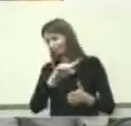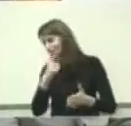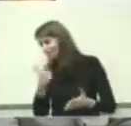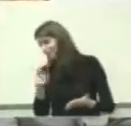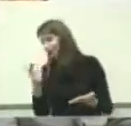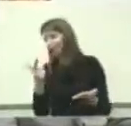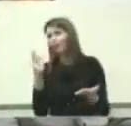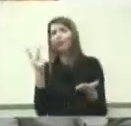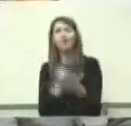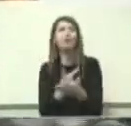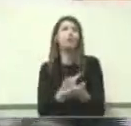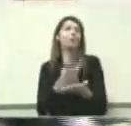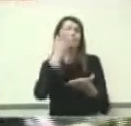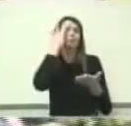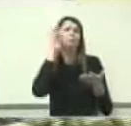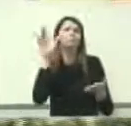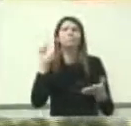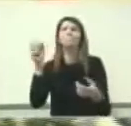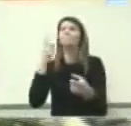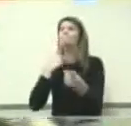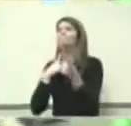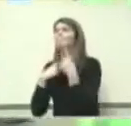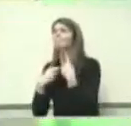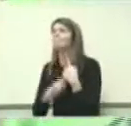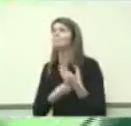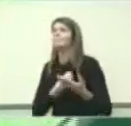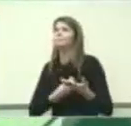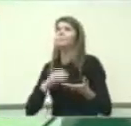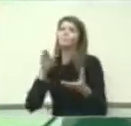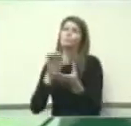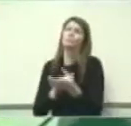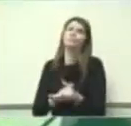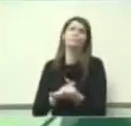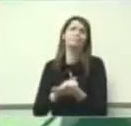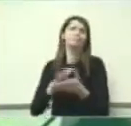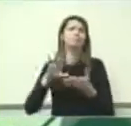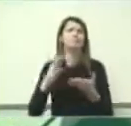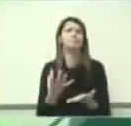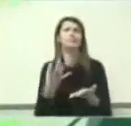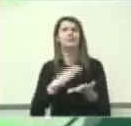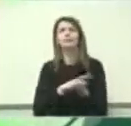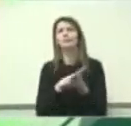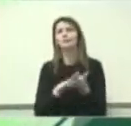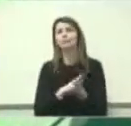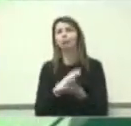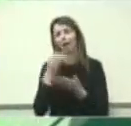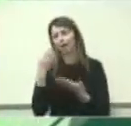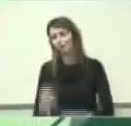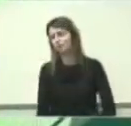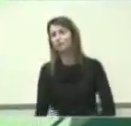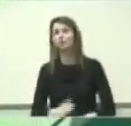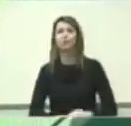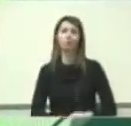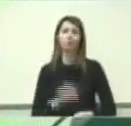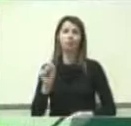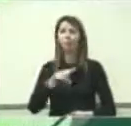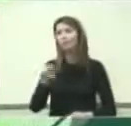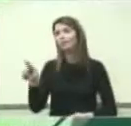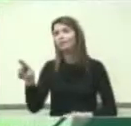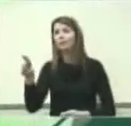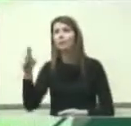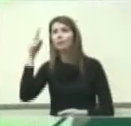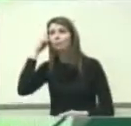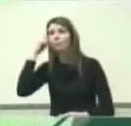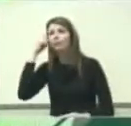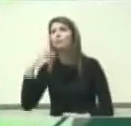aquilo que você desejou e almejou para sua vida para o seu casamento não está acontecendo aquilo que você desejou para o seu filho